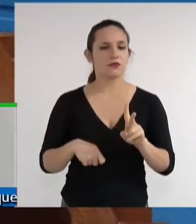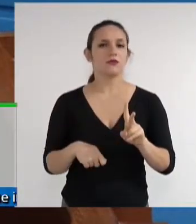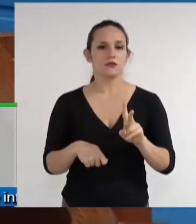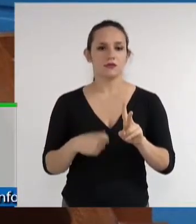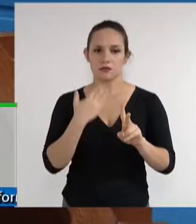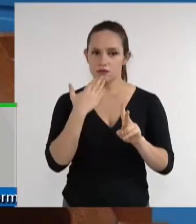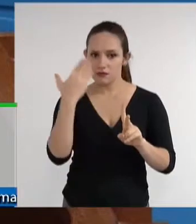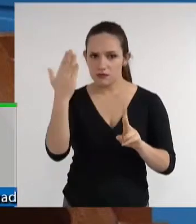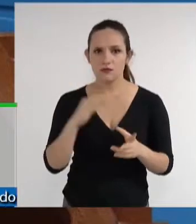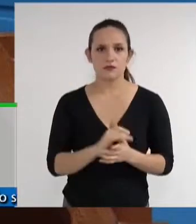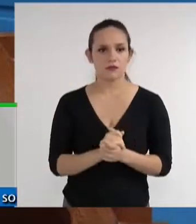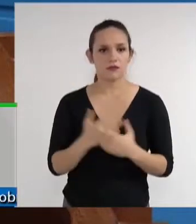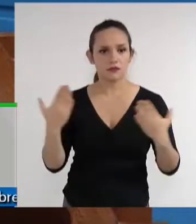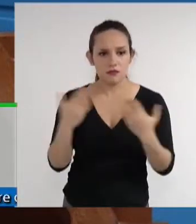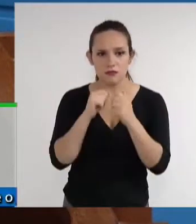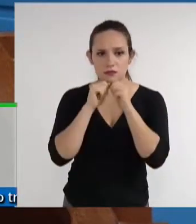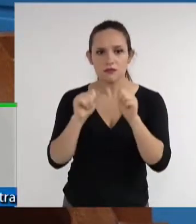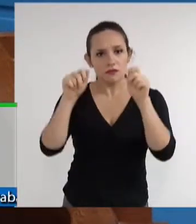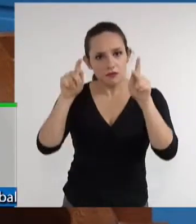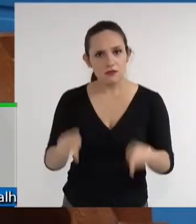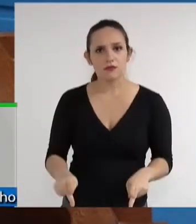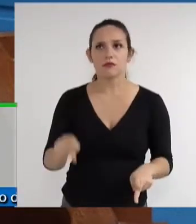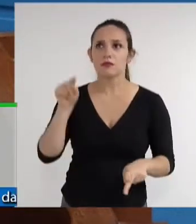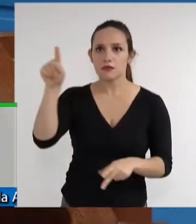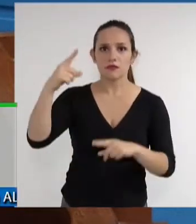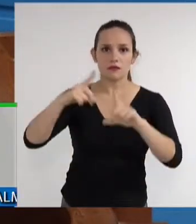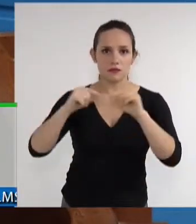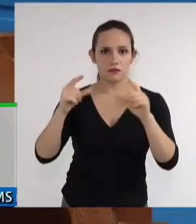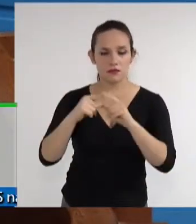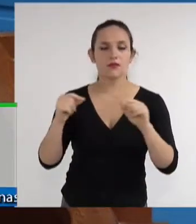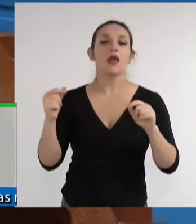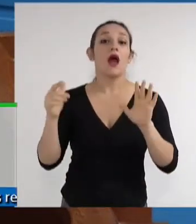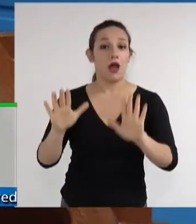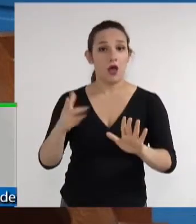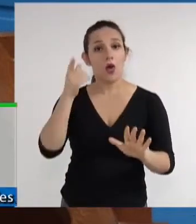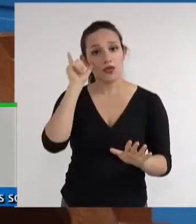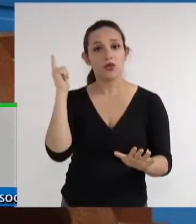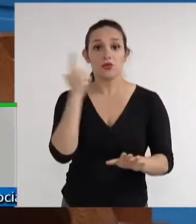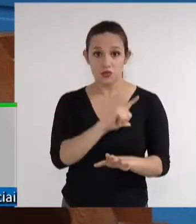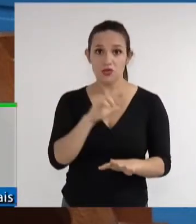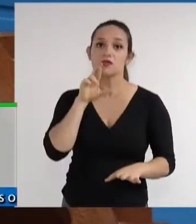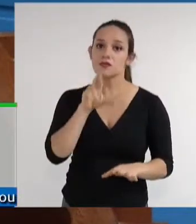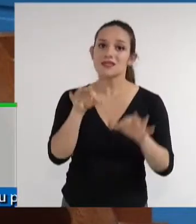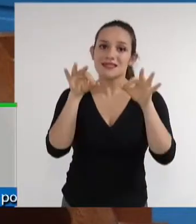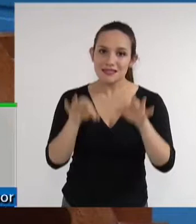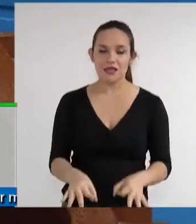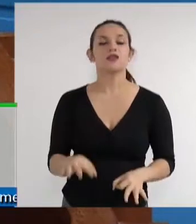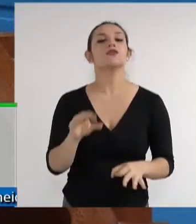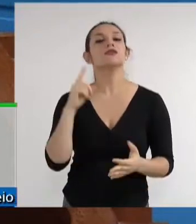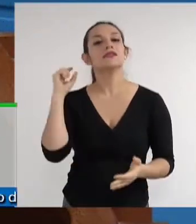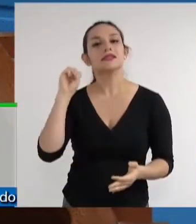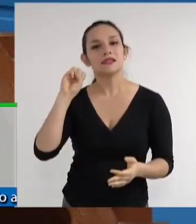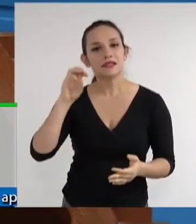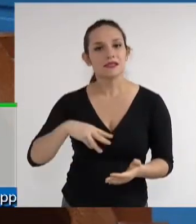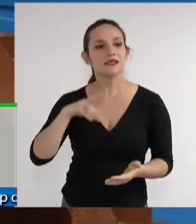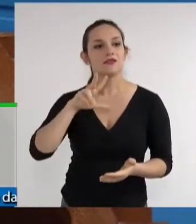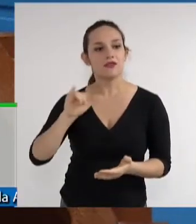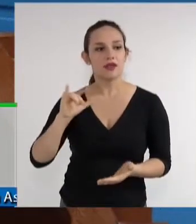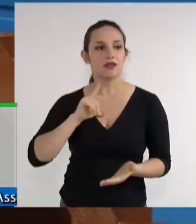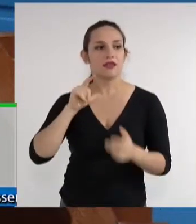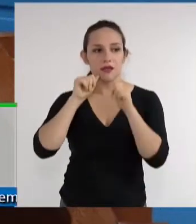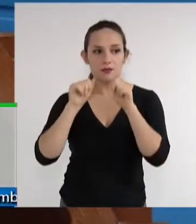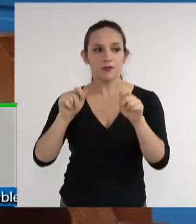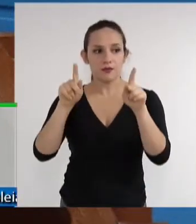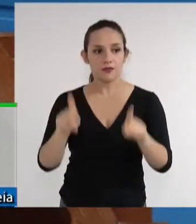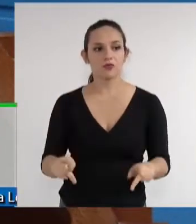está solicitando esta audiência lá em Brasília, e ontem, então, nós tivemos a confirmação dessa audiência lá,